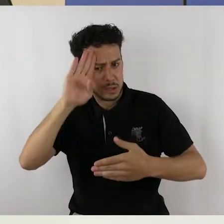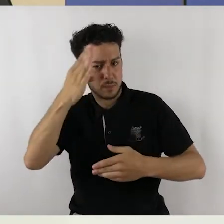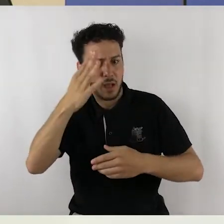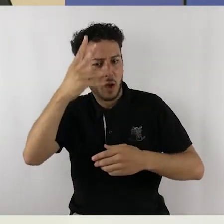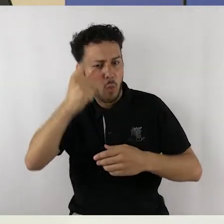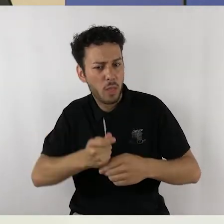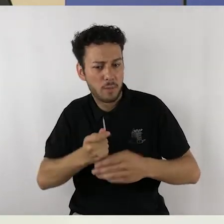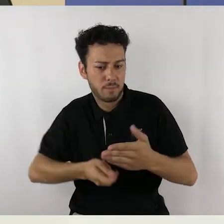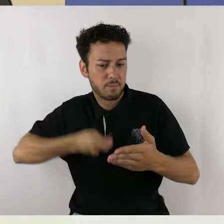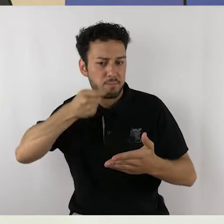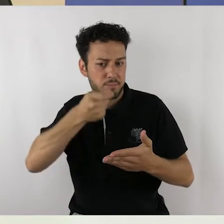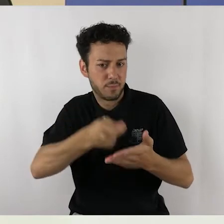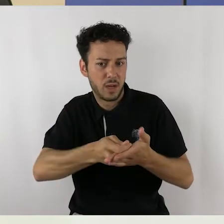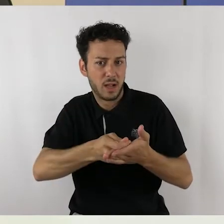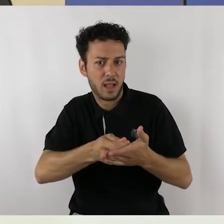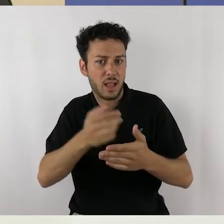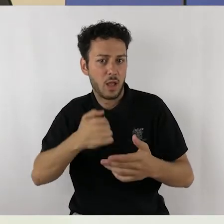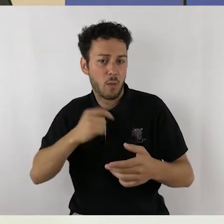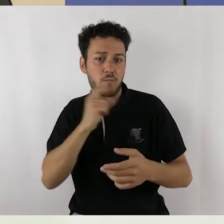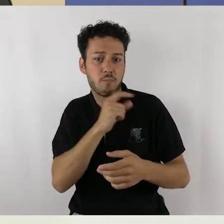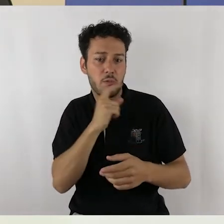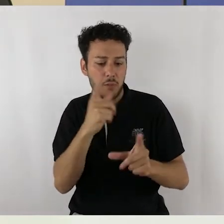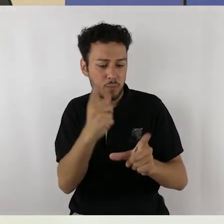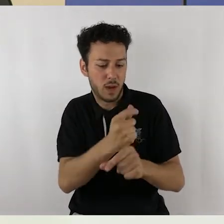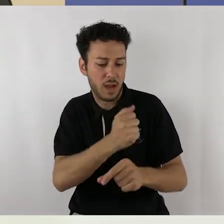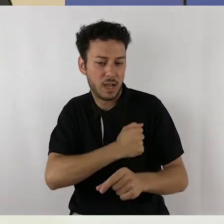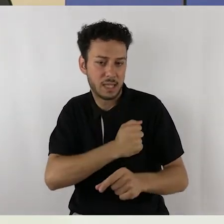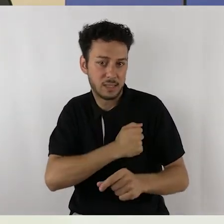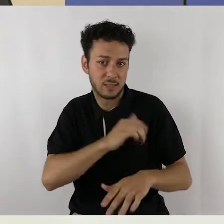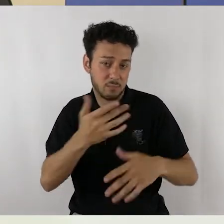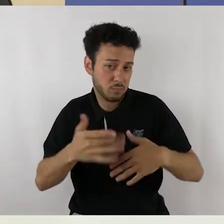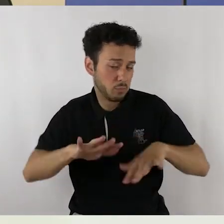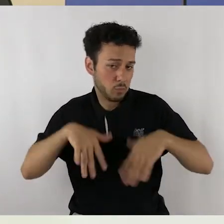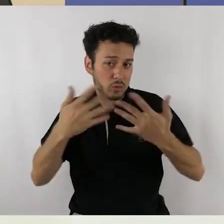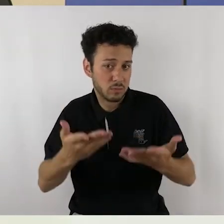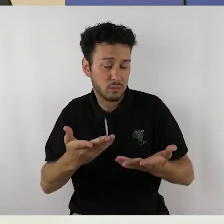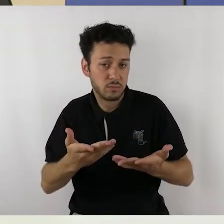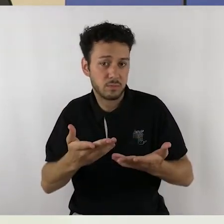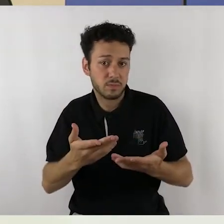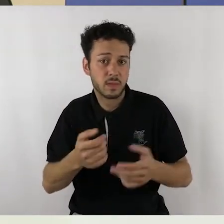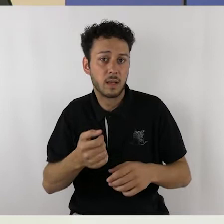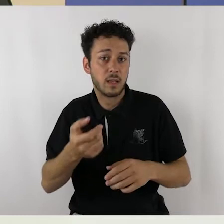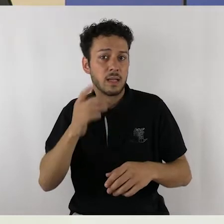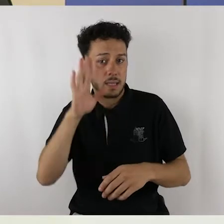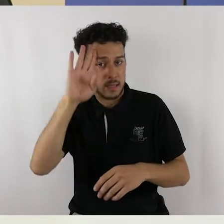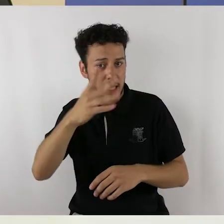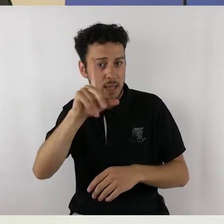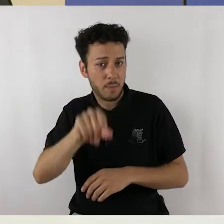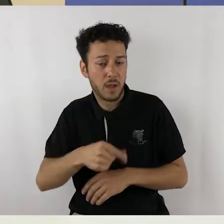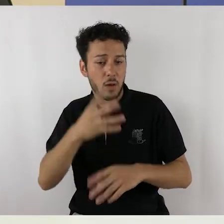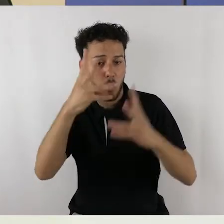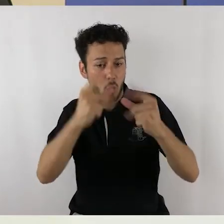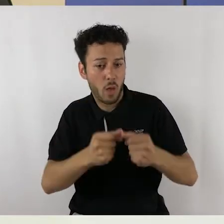qual o valor até o qual eu posso adquirir a minha a minha a minha casa fica